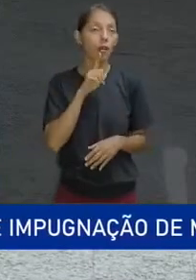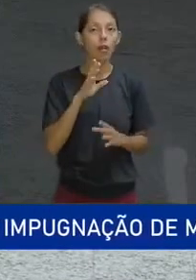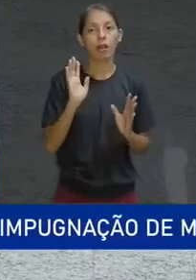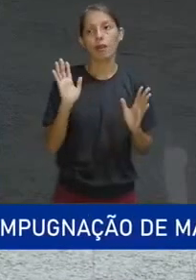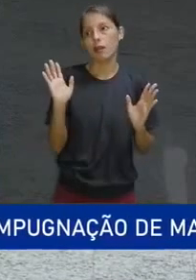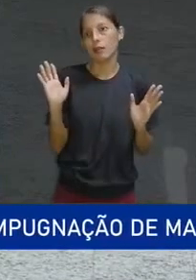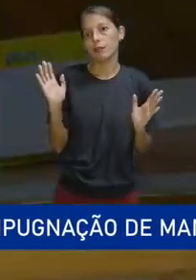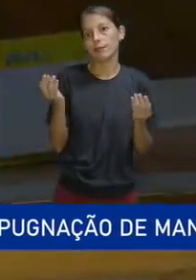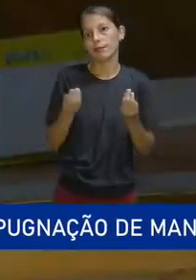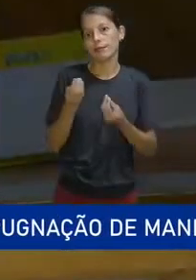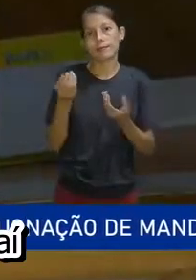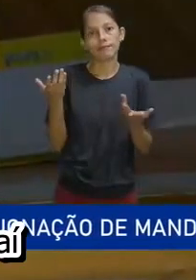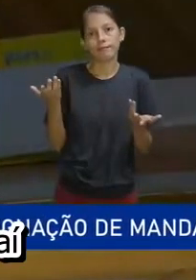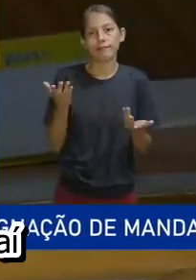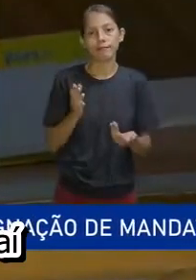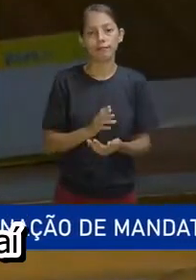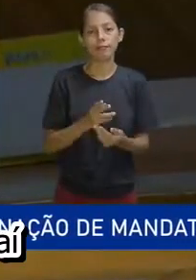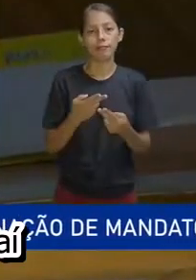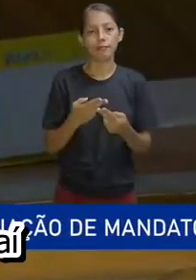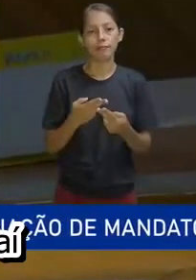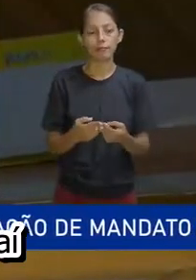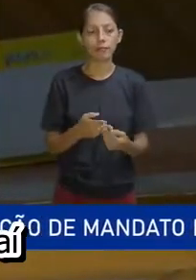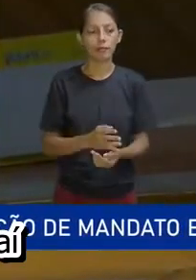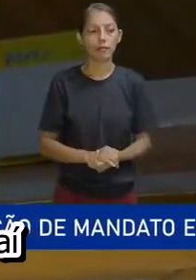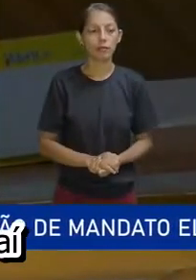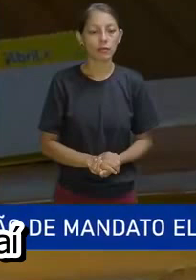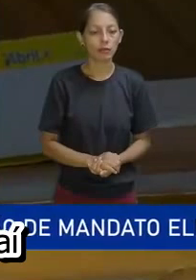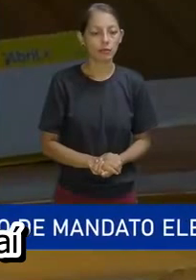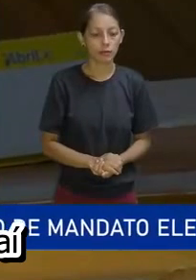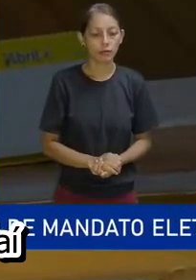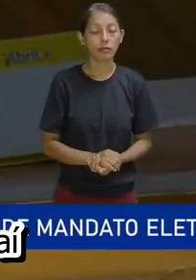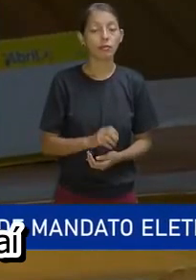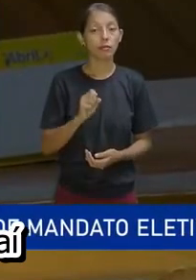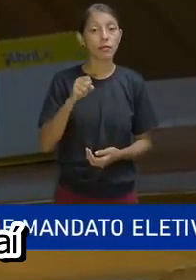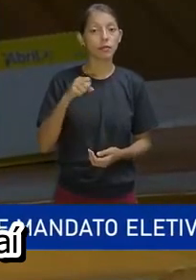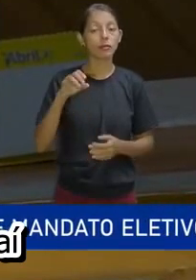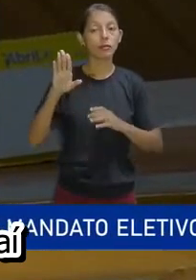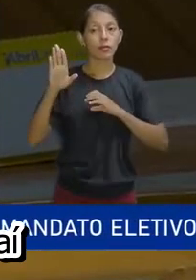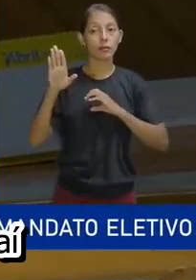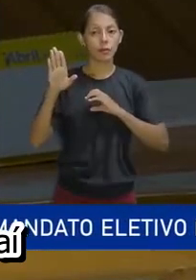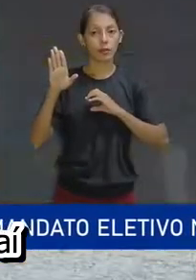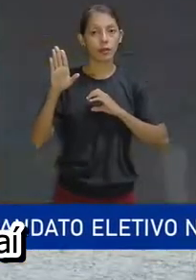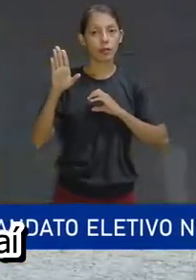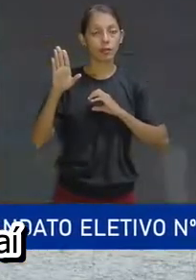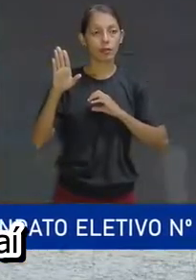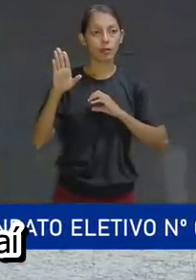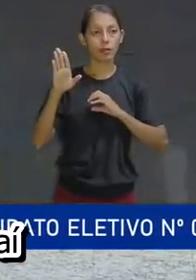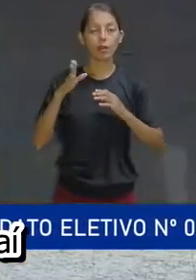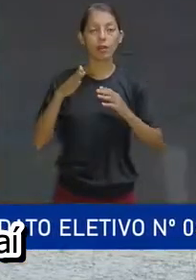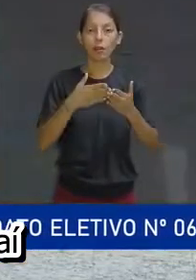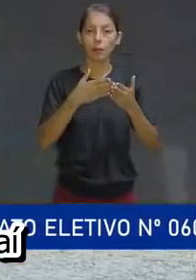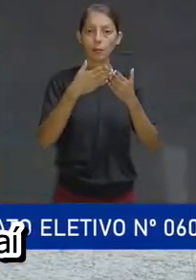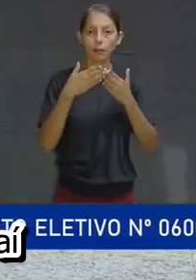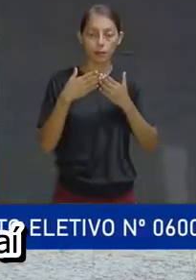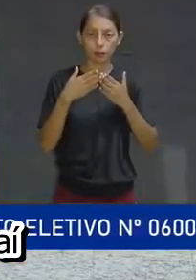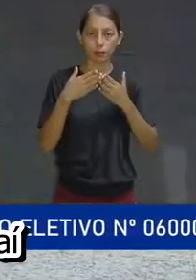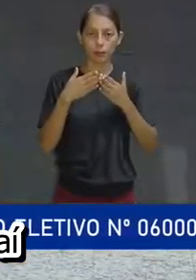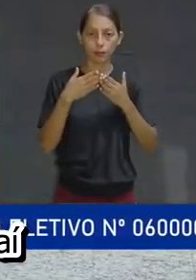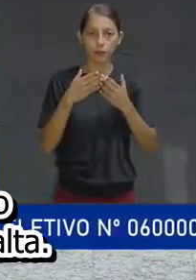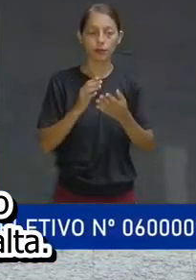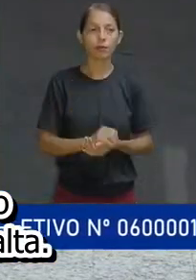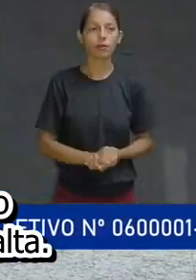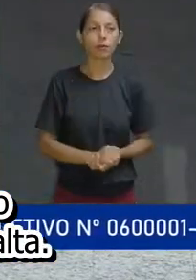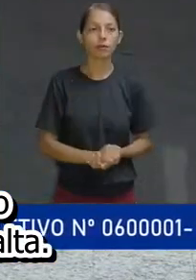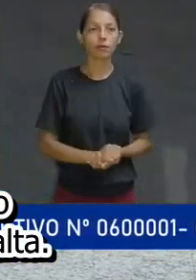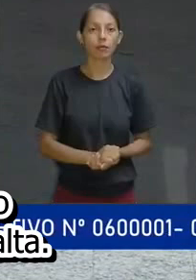né? Exatamente. Tanto é que o próprio candidato, quando ele pede, ele diz, olha, solicitar em caixa